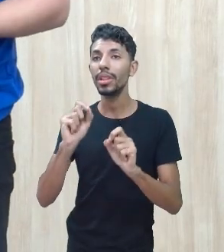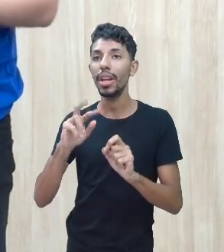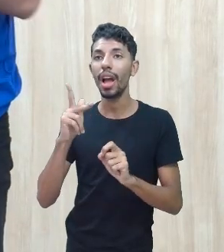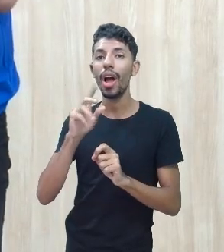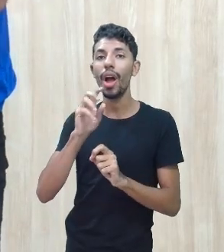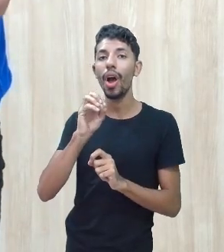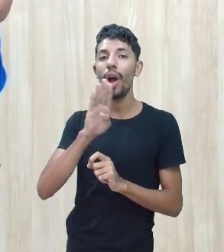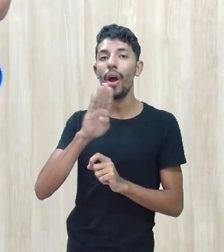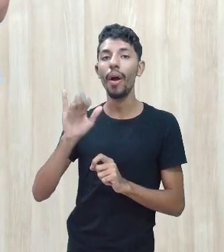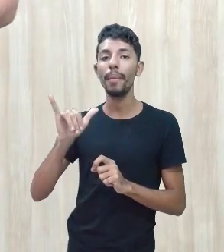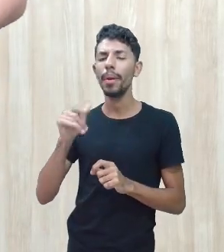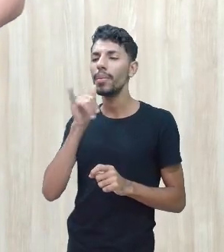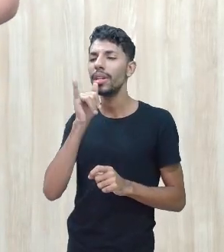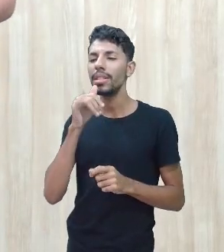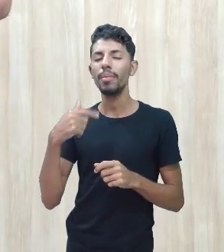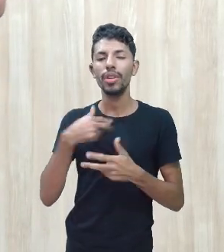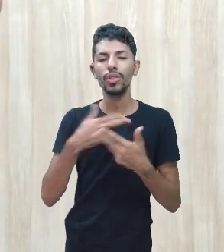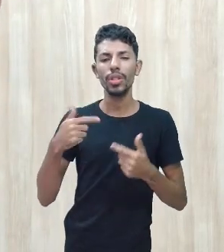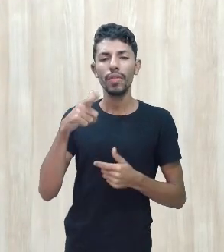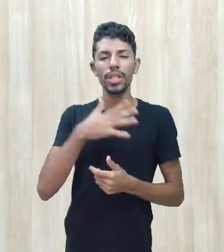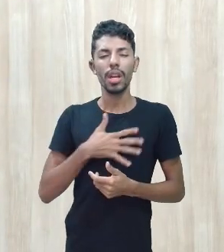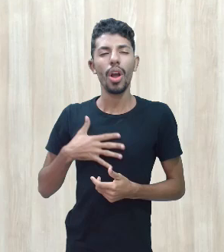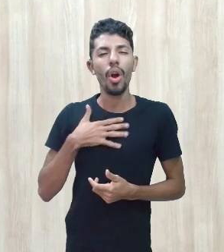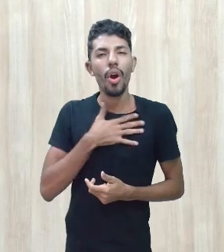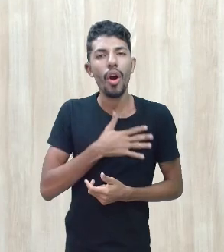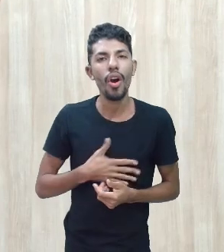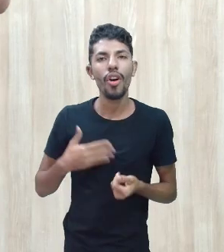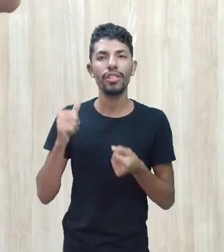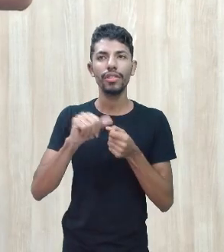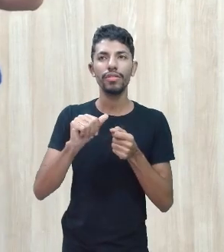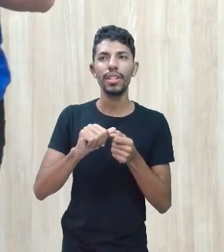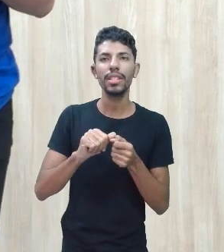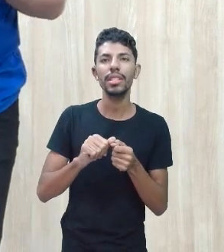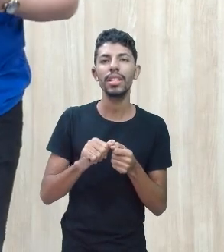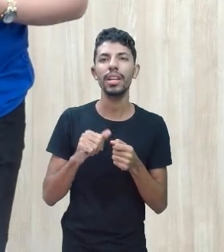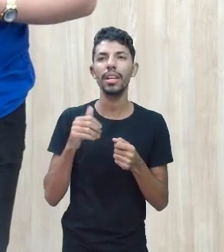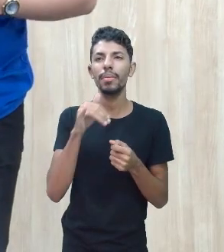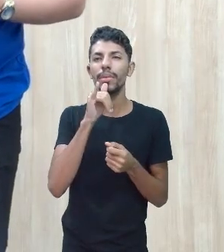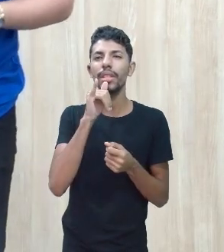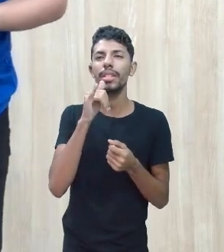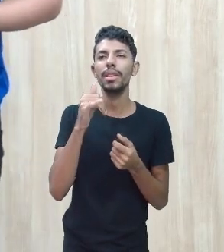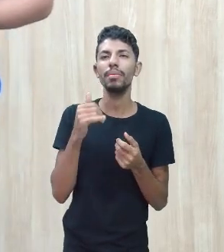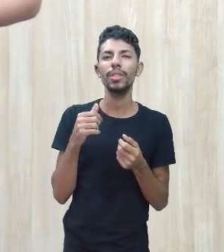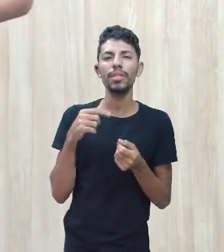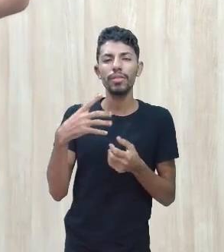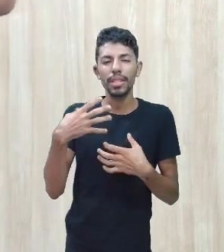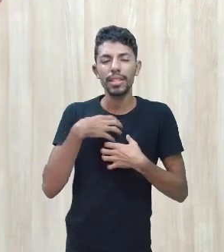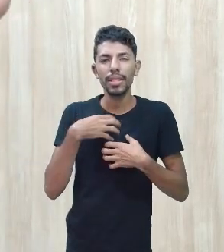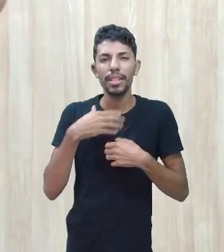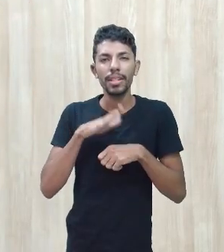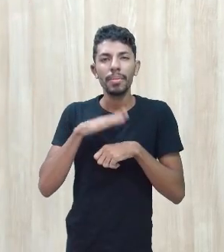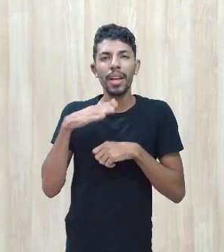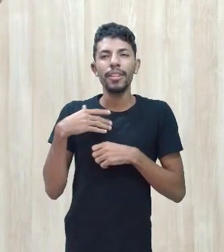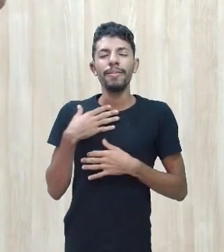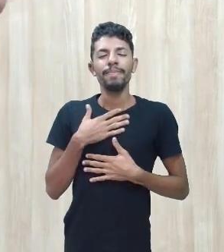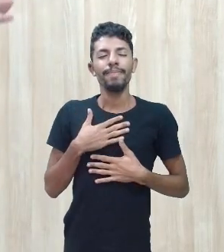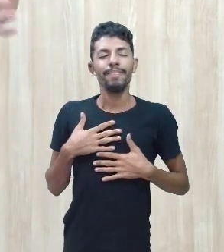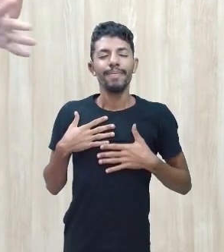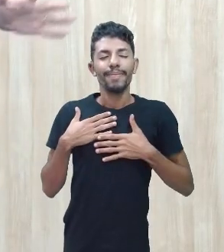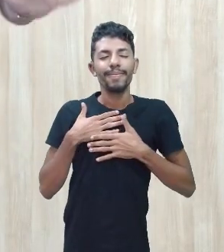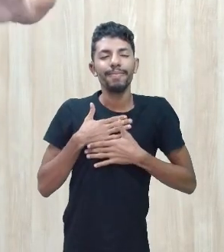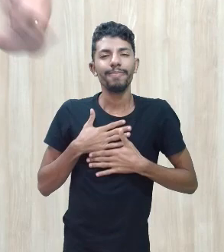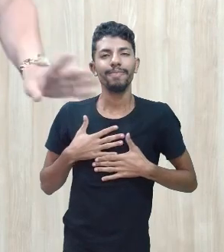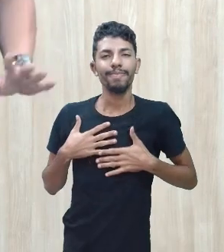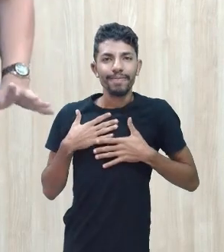que te delicia, aquilo que faz com que você fique mais satisfeito. Tá? Quando eu faço isso